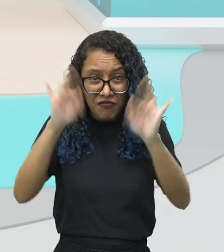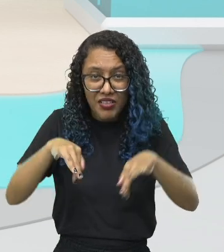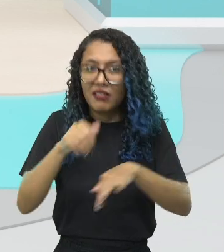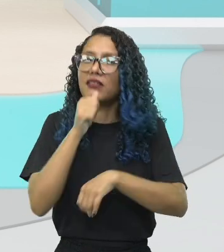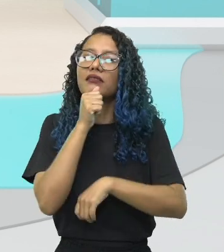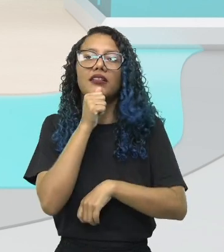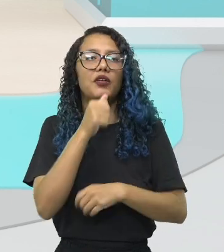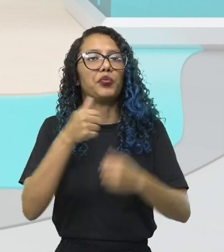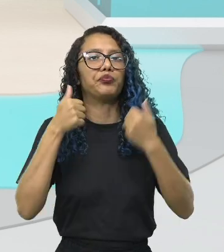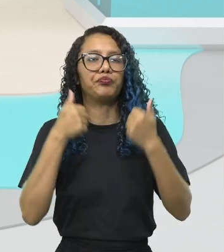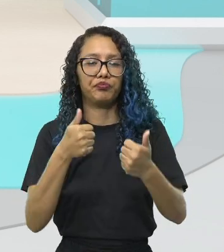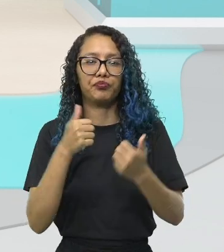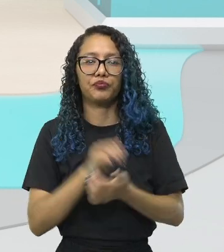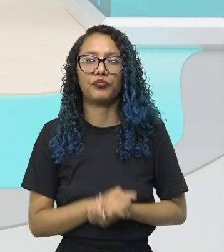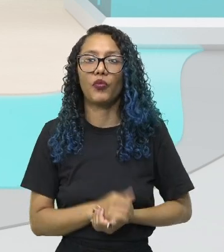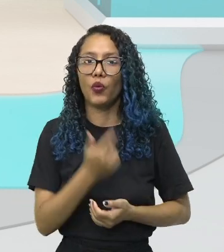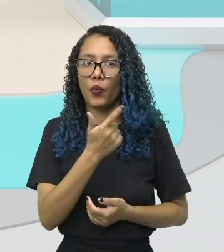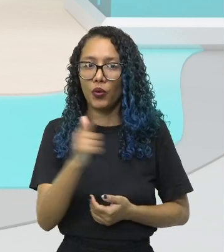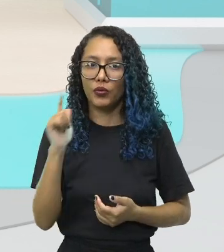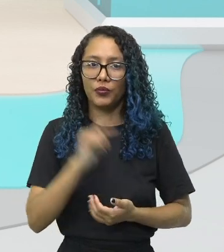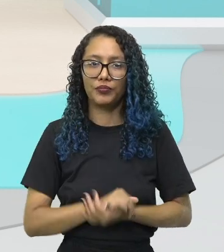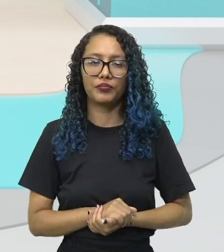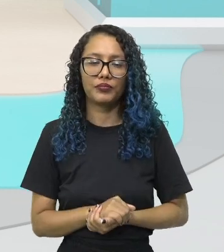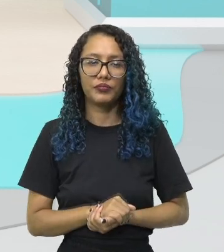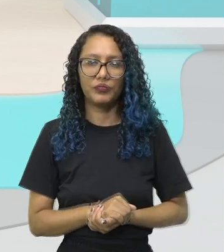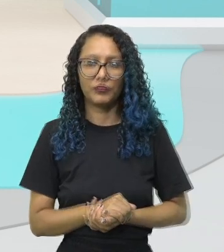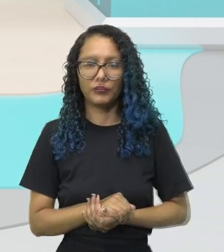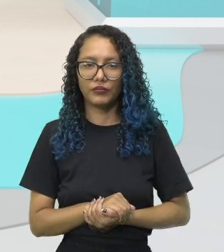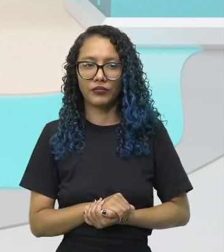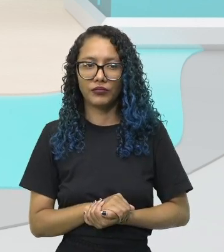Vamos verificar mais os pontos aí?